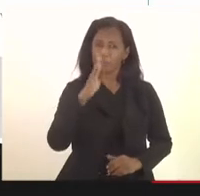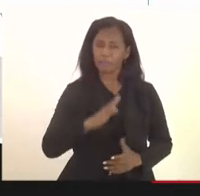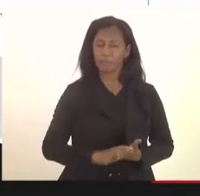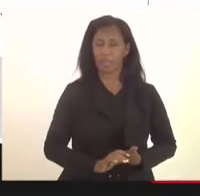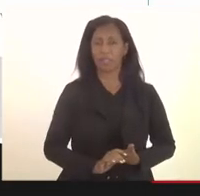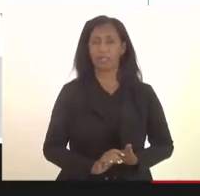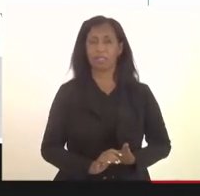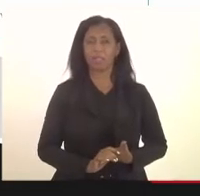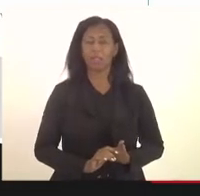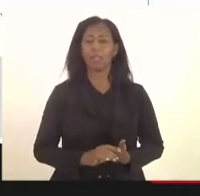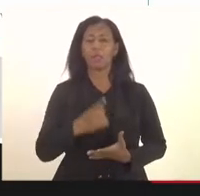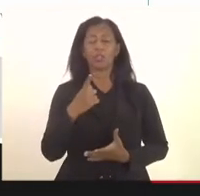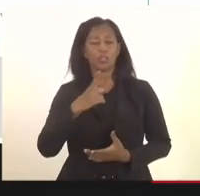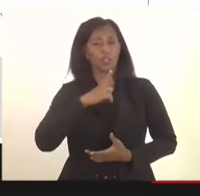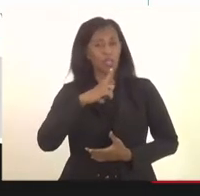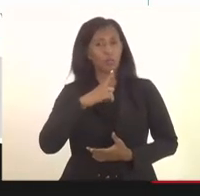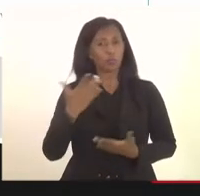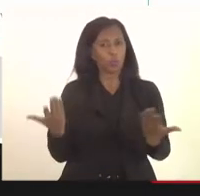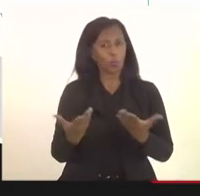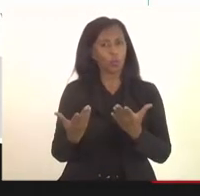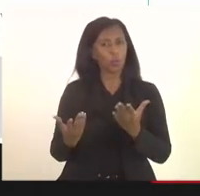mil produtores hoje,